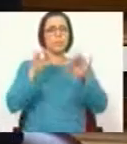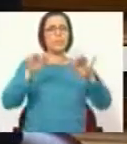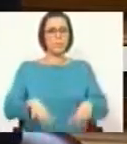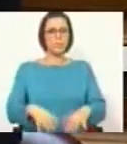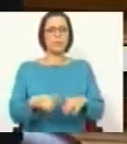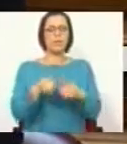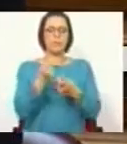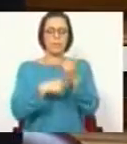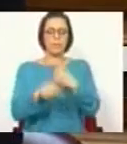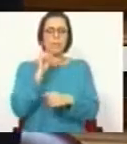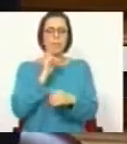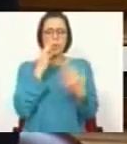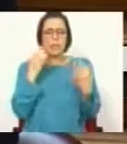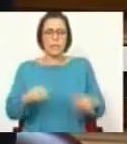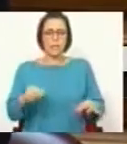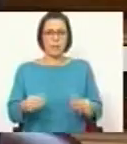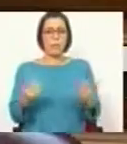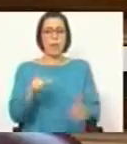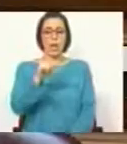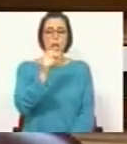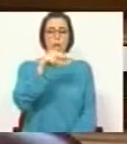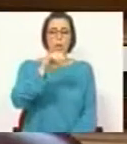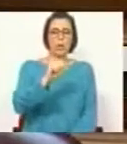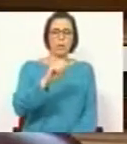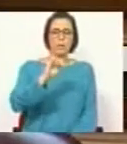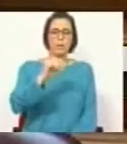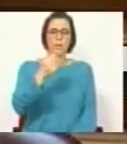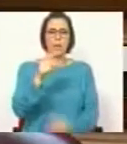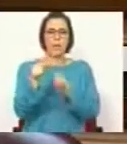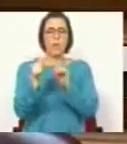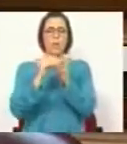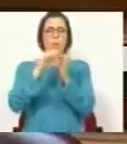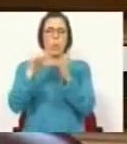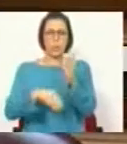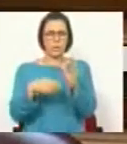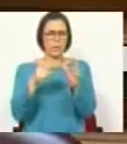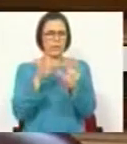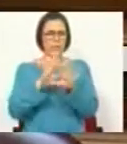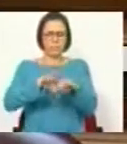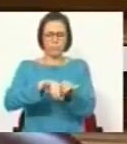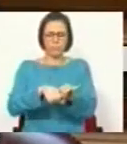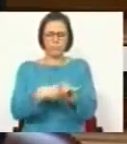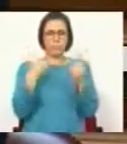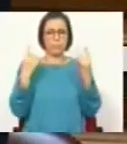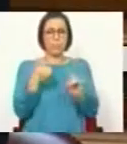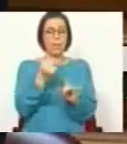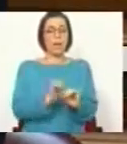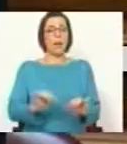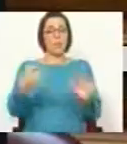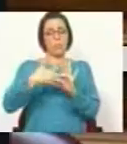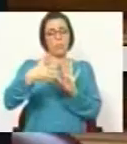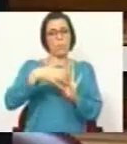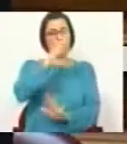terminou o trabalho com uma venda a um valor simbólico ao Lone Star, com um contrato desastroso, sorvedouro de dinheiros